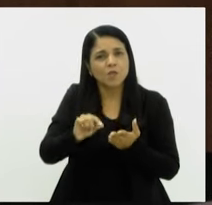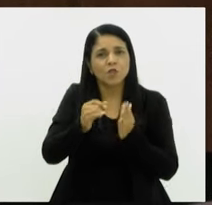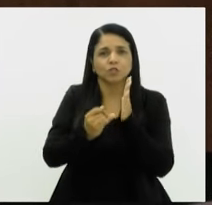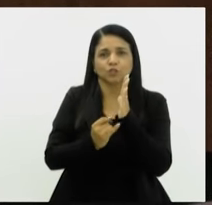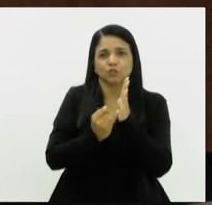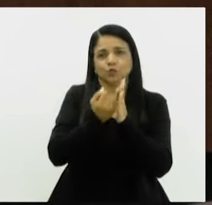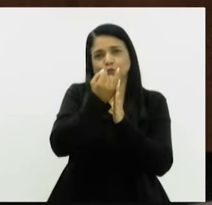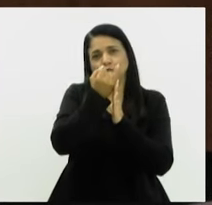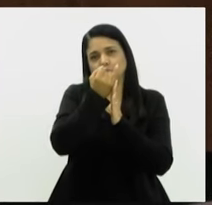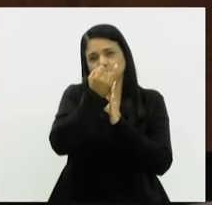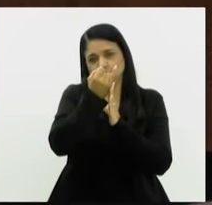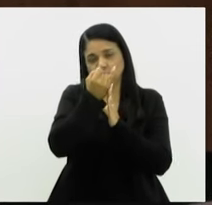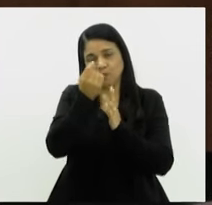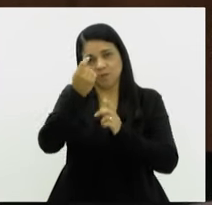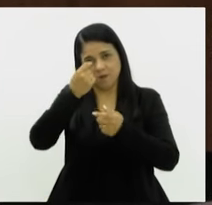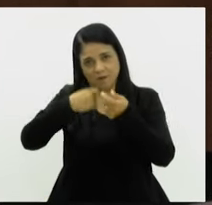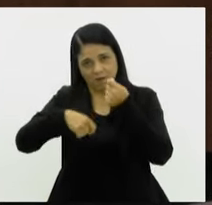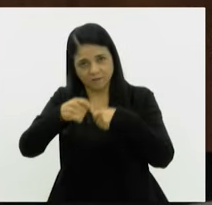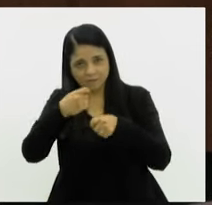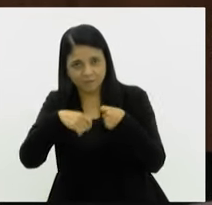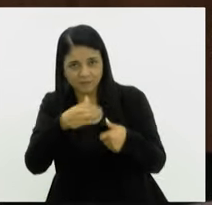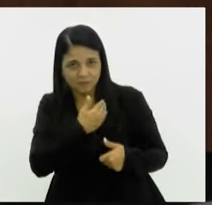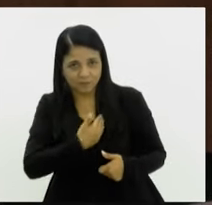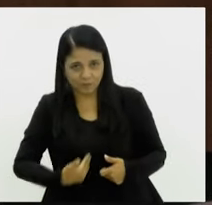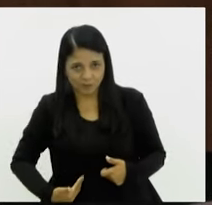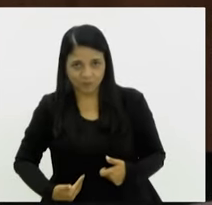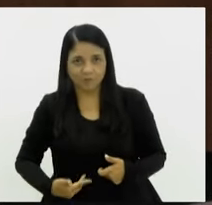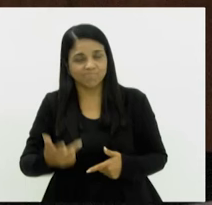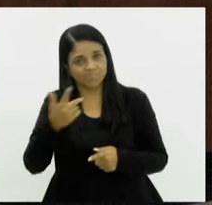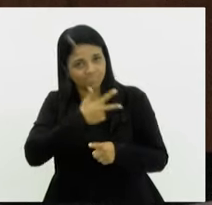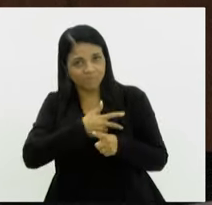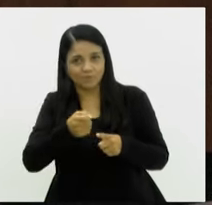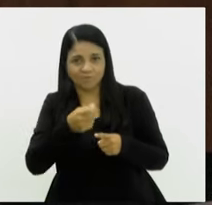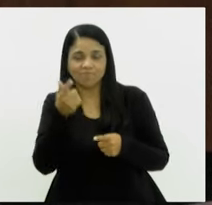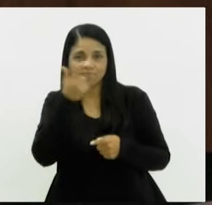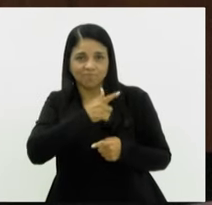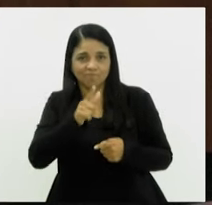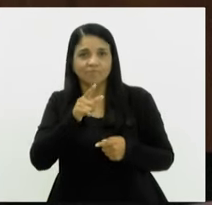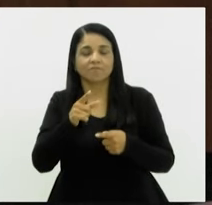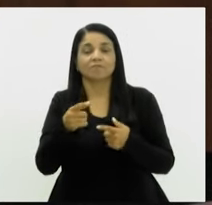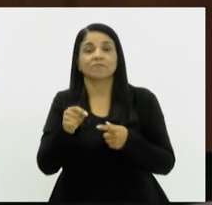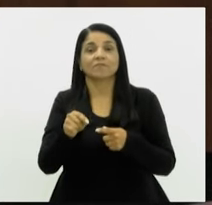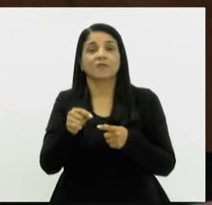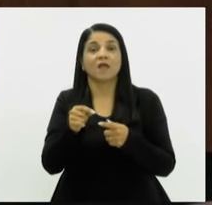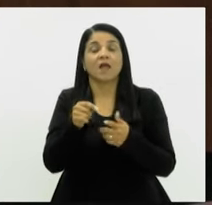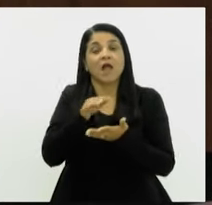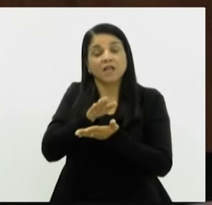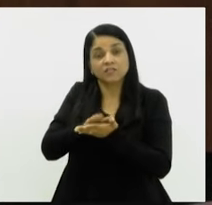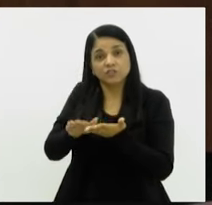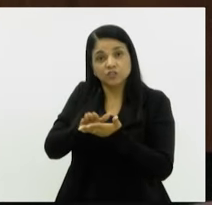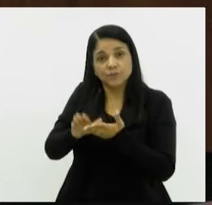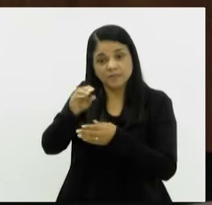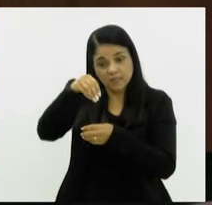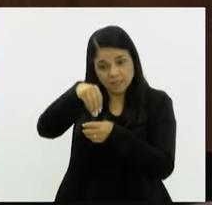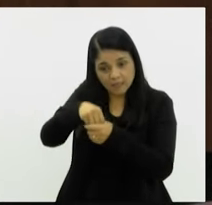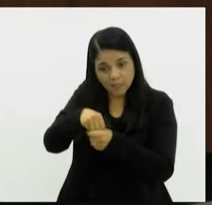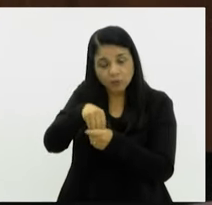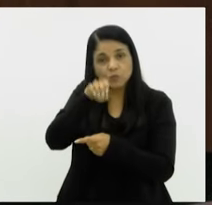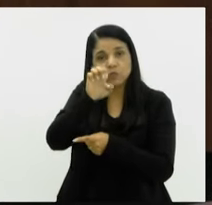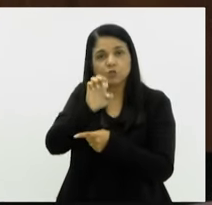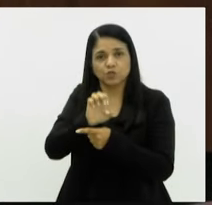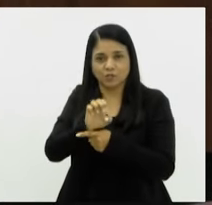para a administração pública. A arrecadação, né, toda a despesa fica dentro do próprio estado do